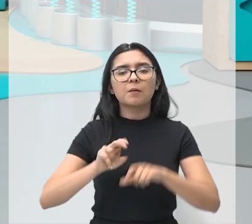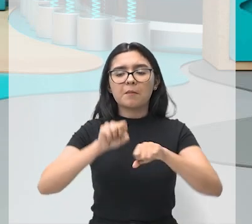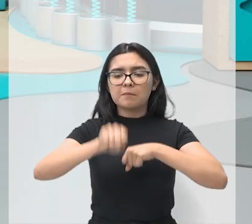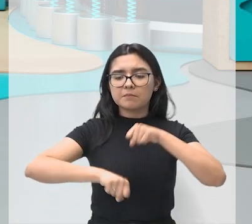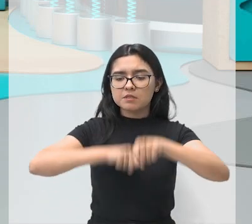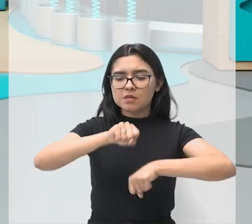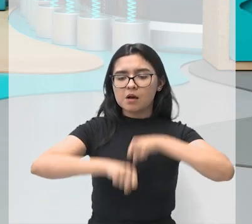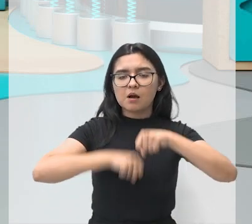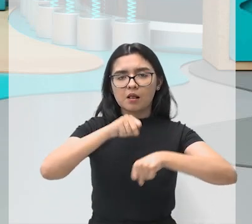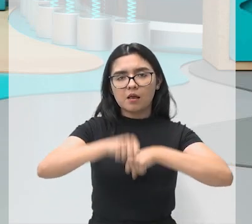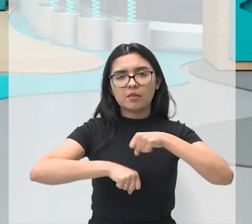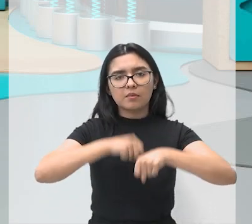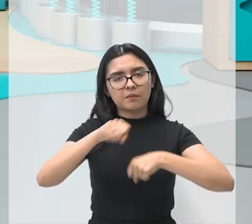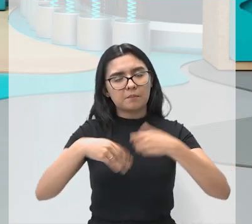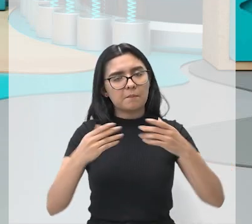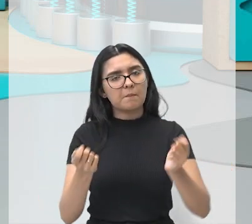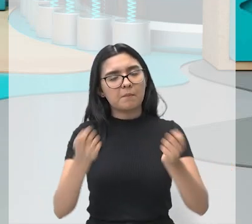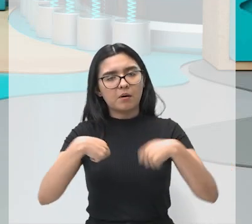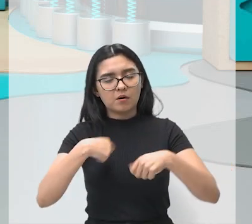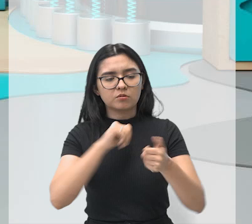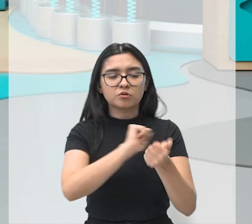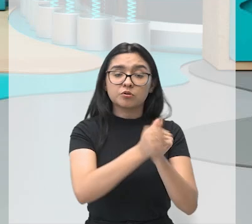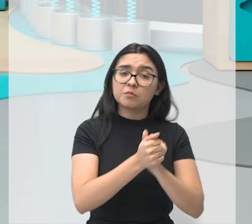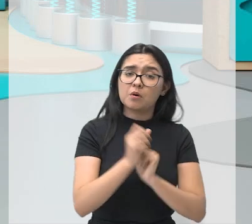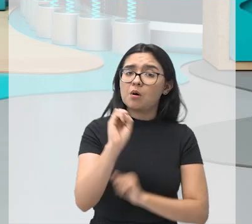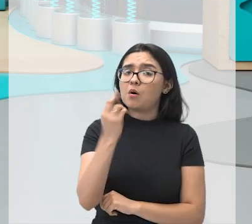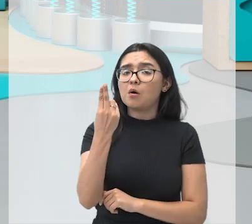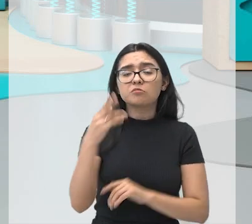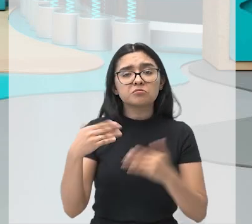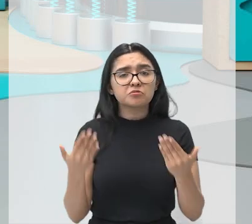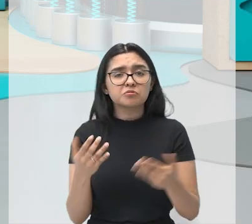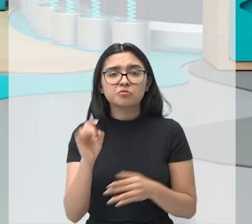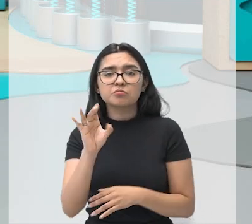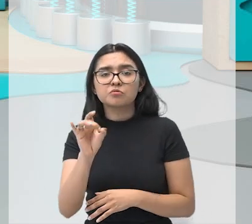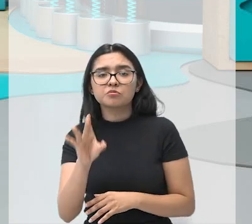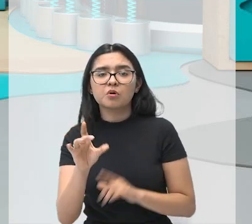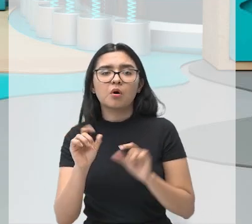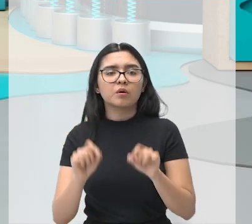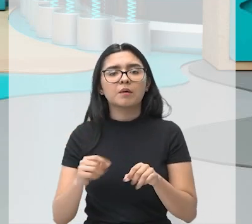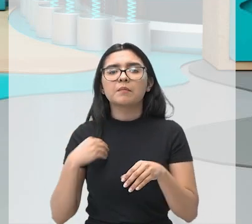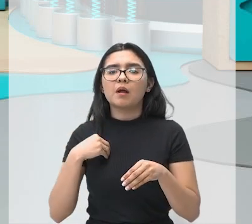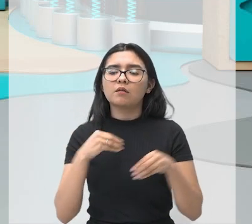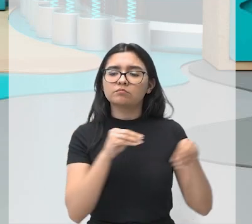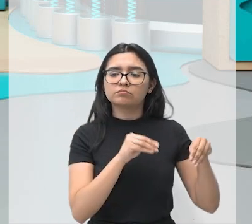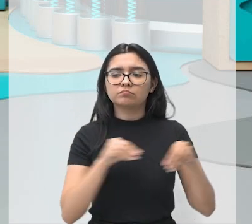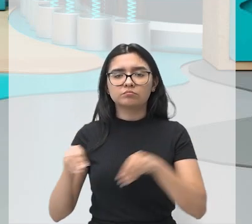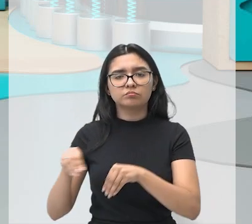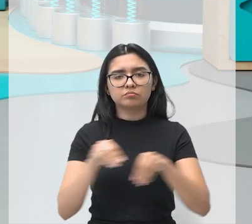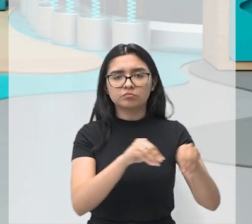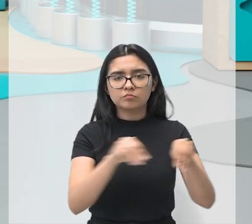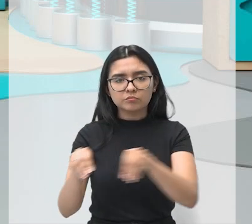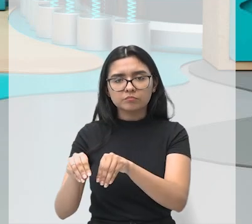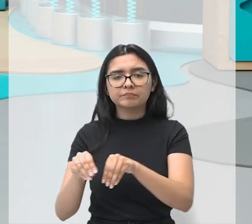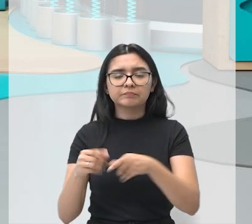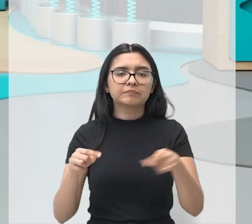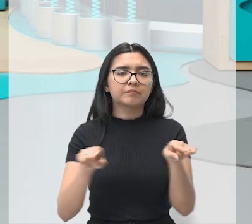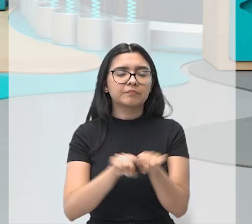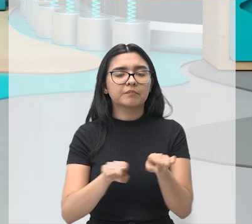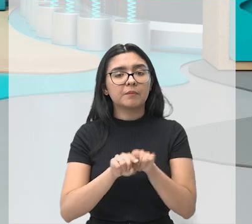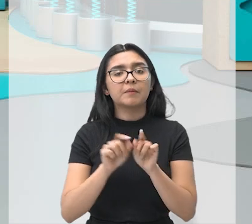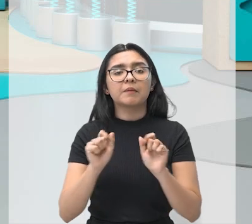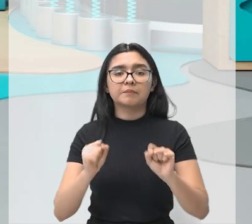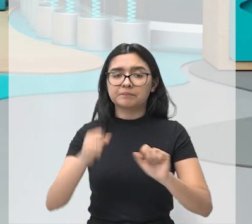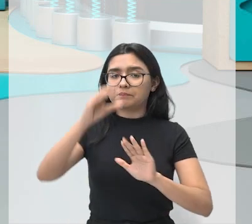seja como modalidade ou como uma forma de locomoção. Ele pode ainda